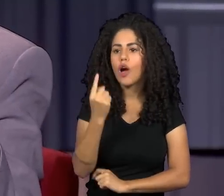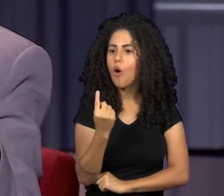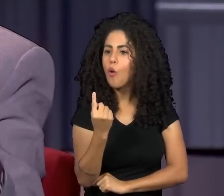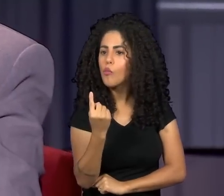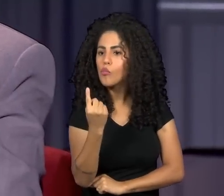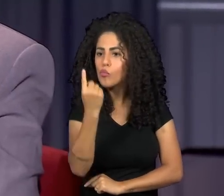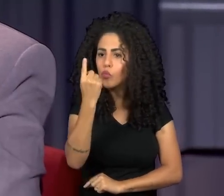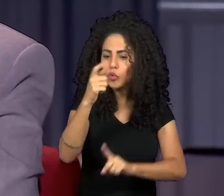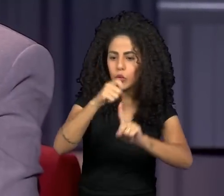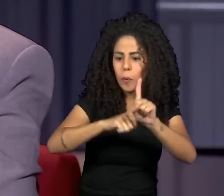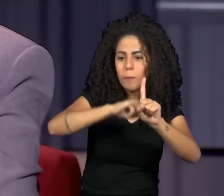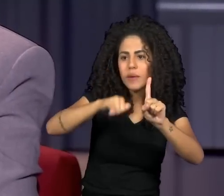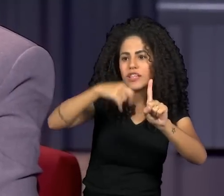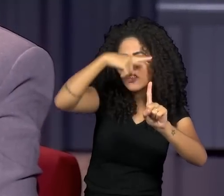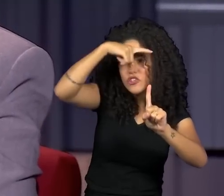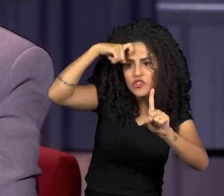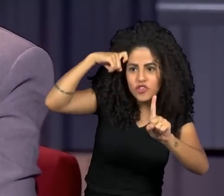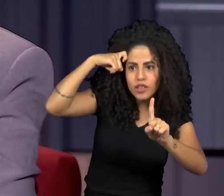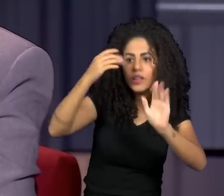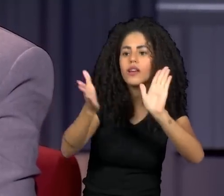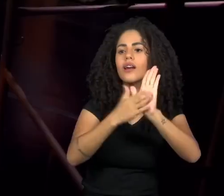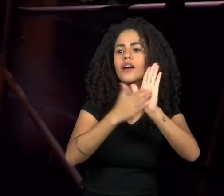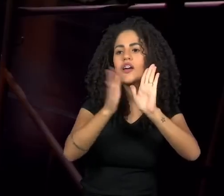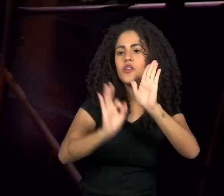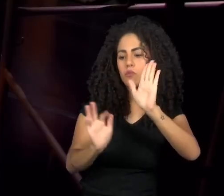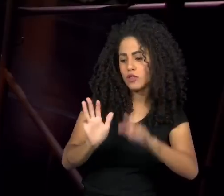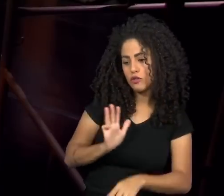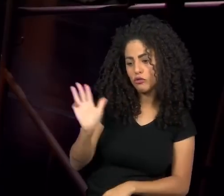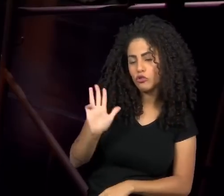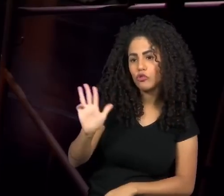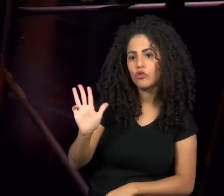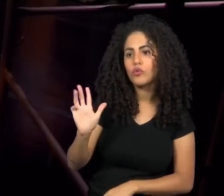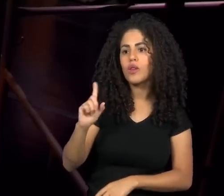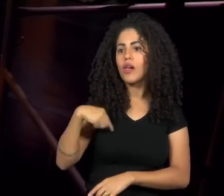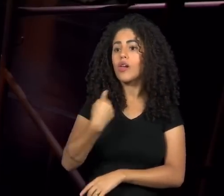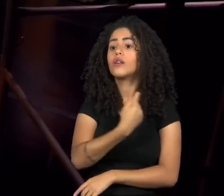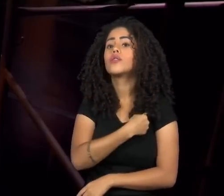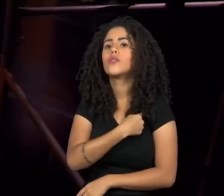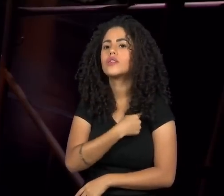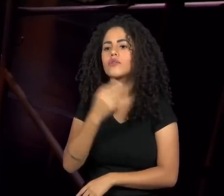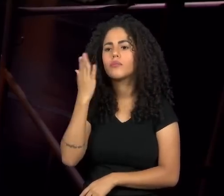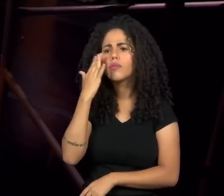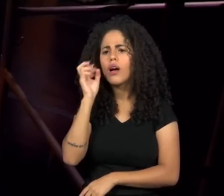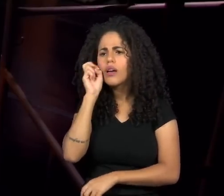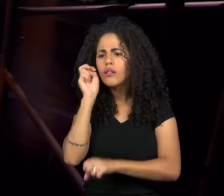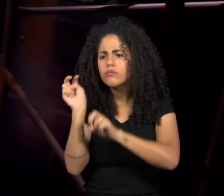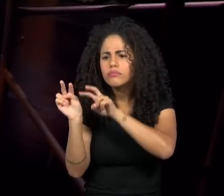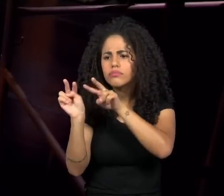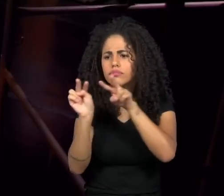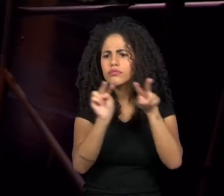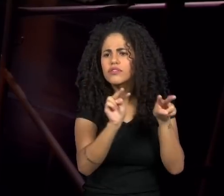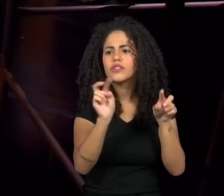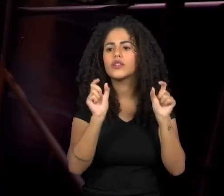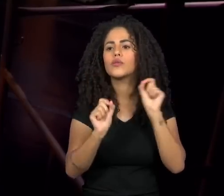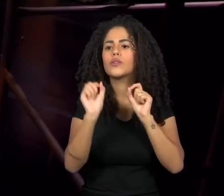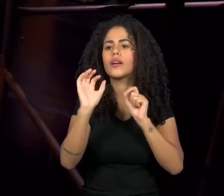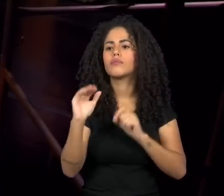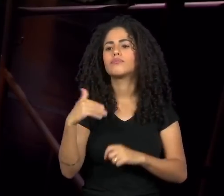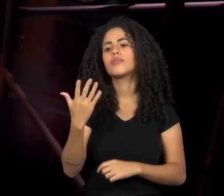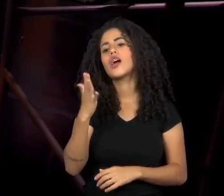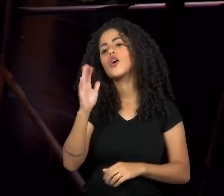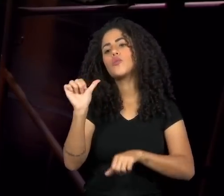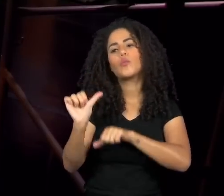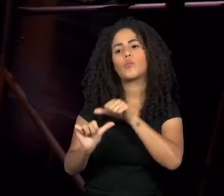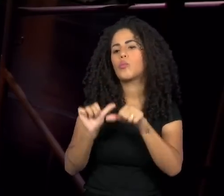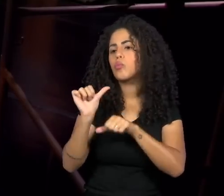de janeiro, né? Pra posse de Lula, porque a gente vai começar a ver um equilíbrio, até porque Alckmin é nosso vice, né? Sim. Um